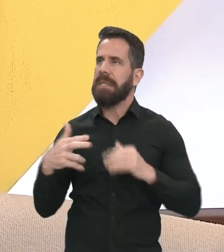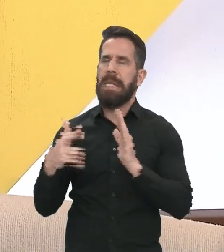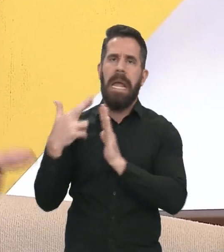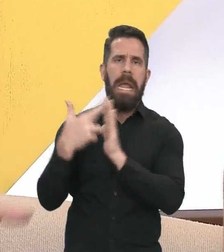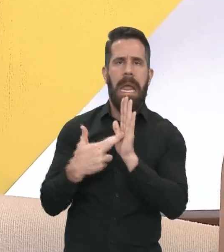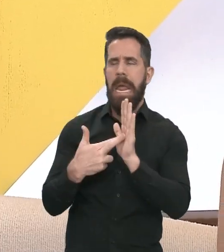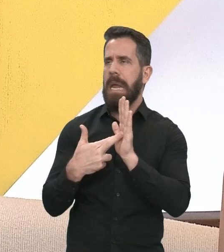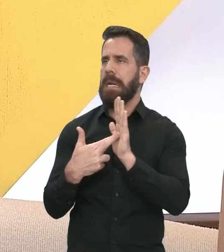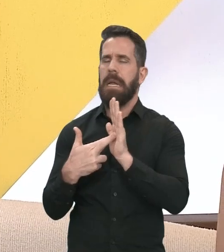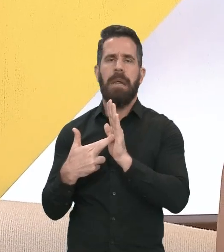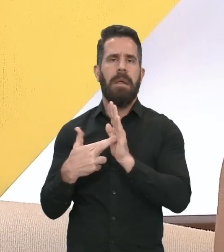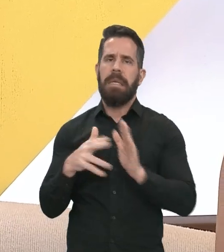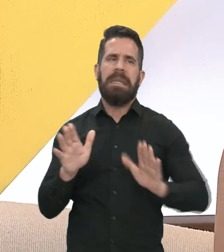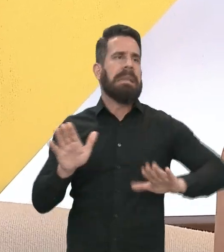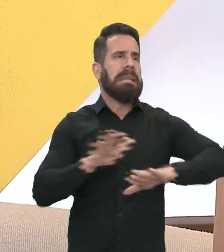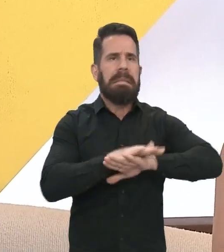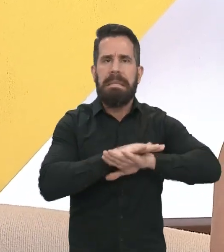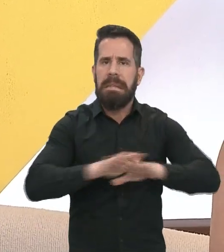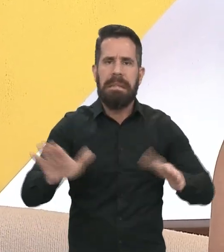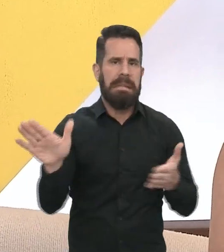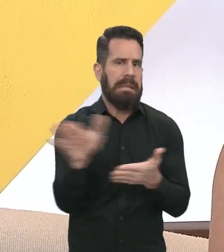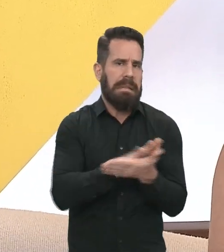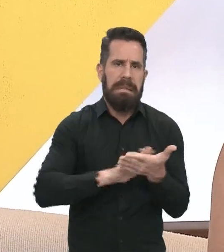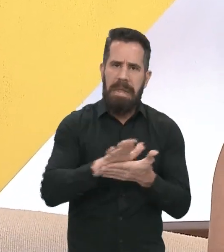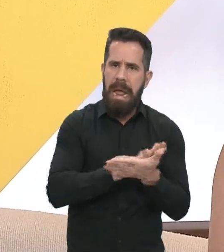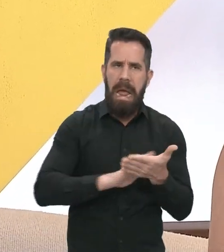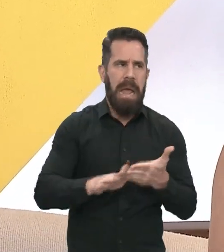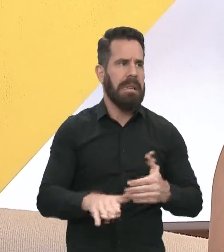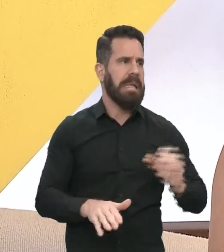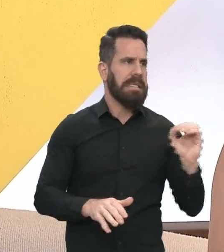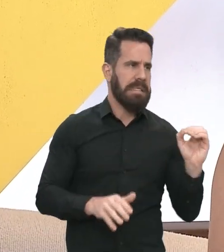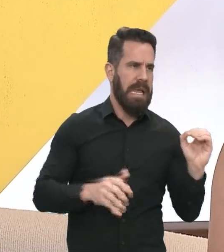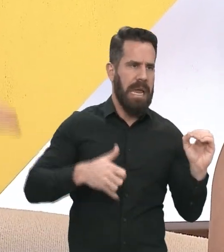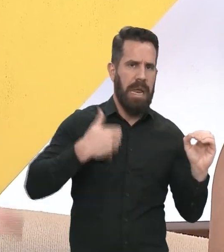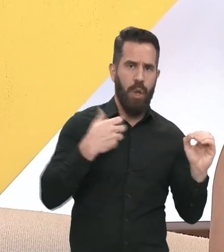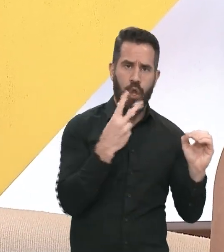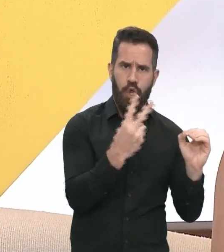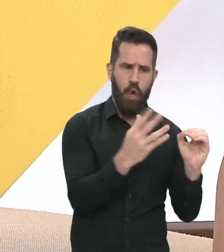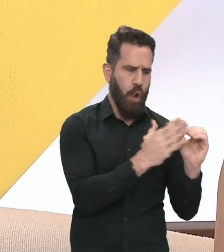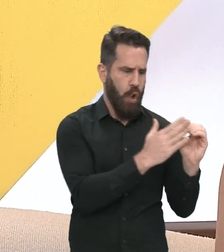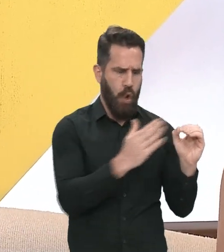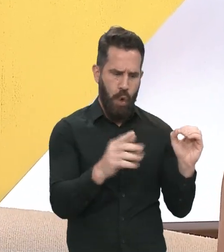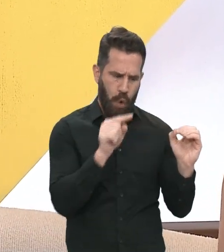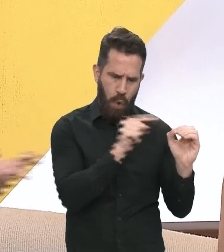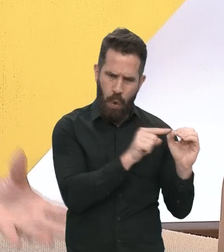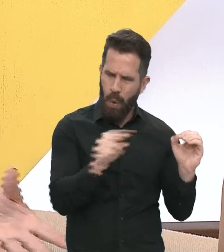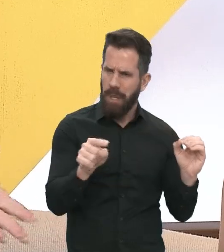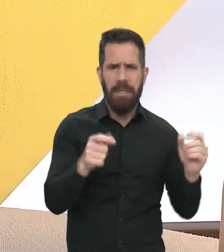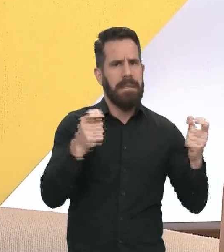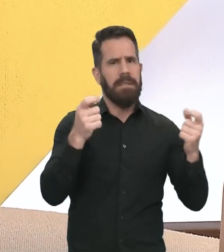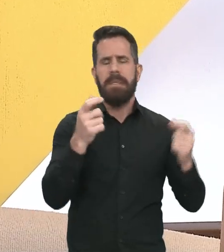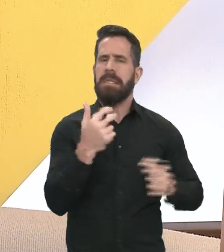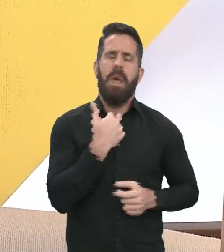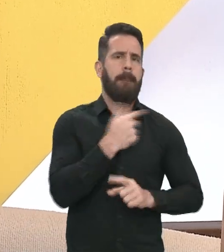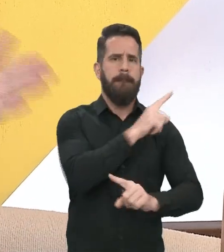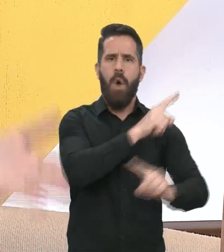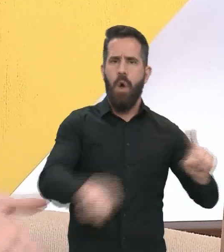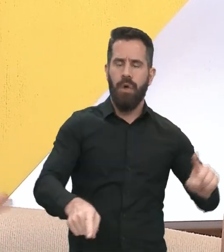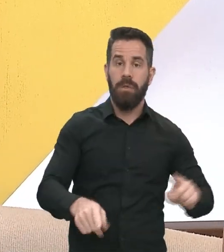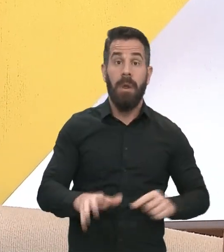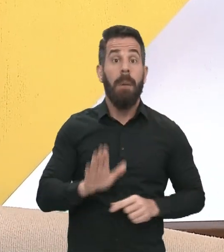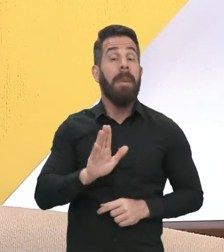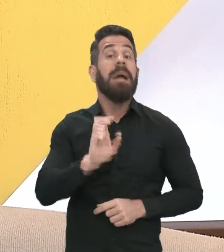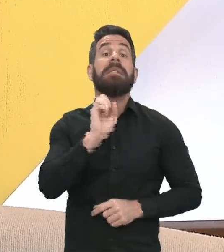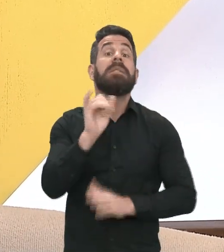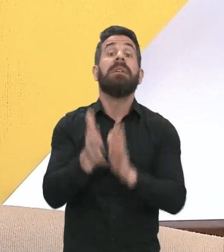não pode usar nenhuma tela do 0 aos 2 anos. Mas caso seja necessário, por exemplo, a família vai fazer